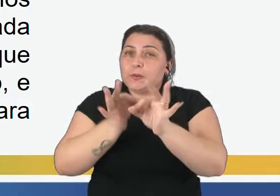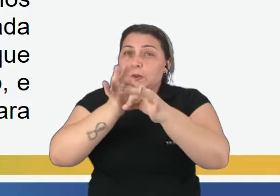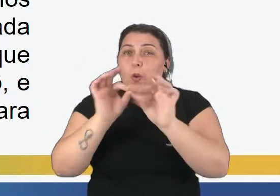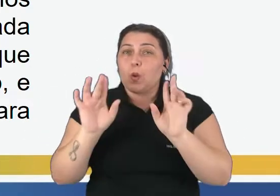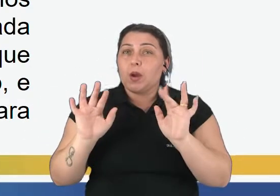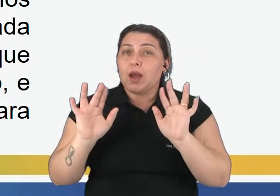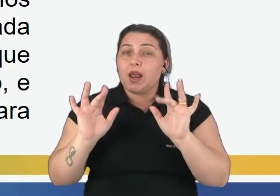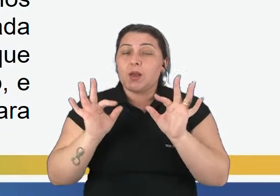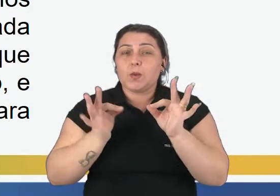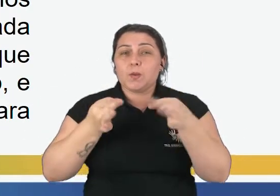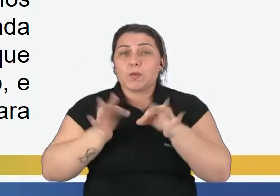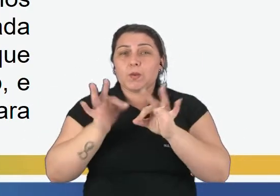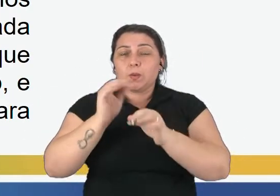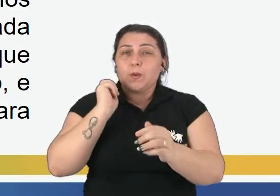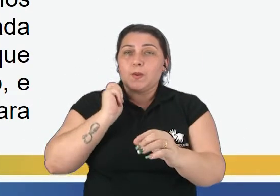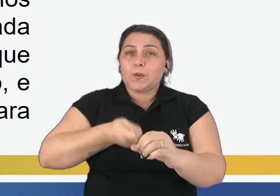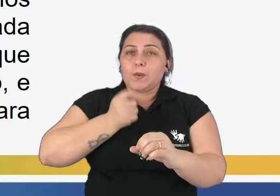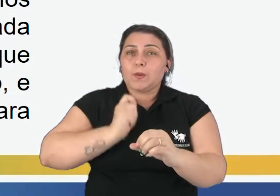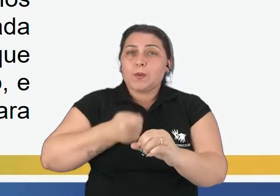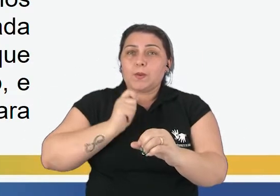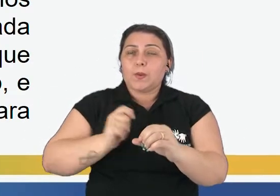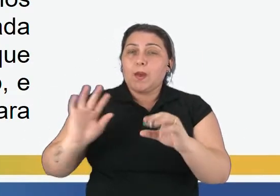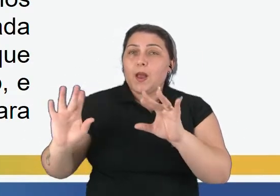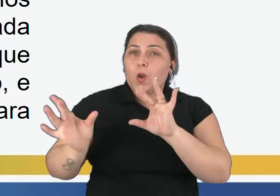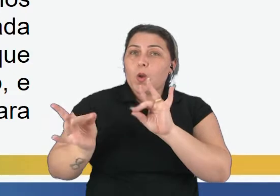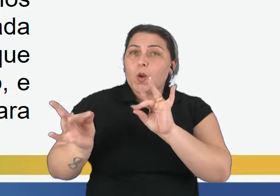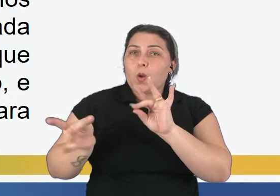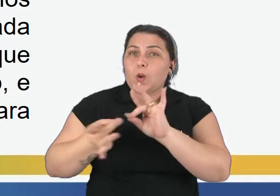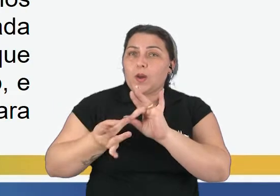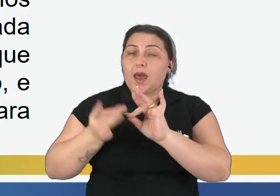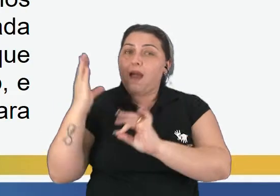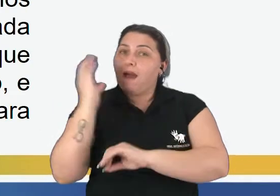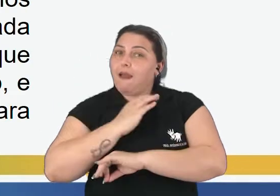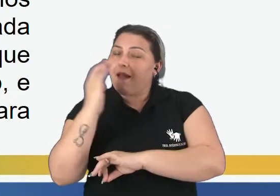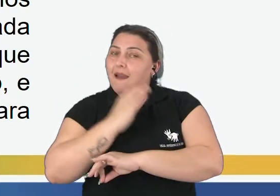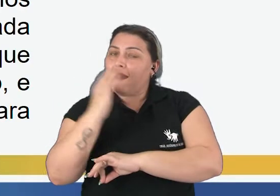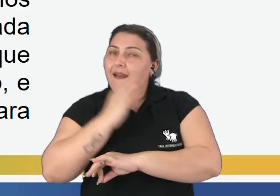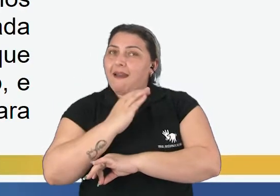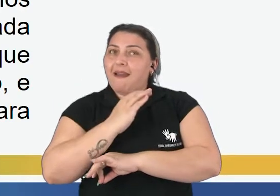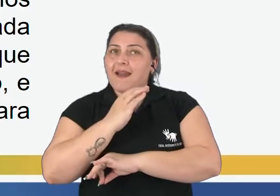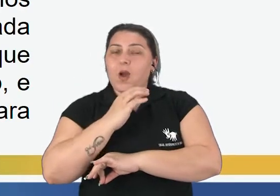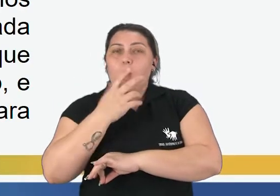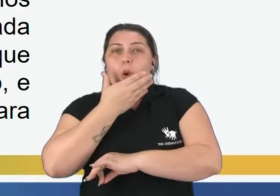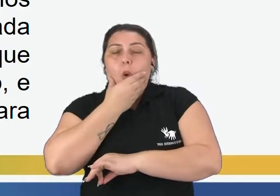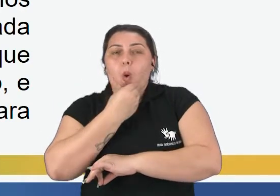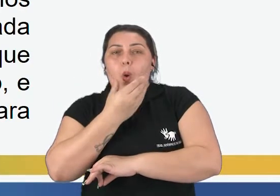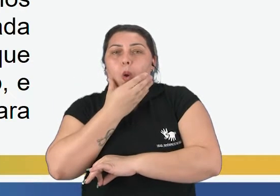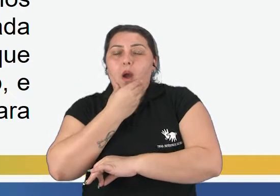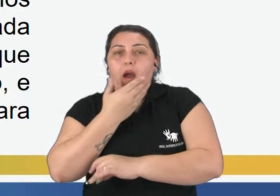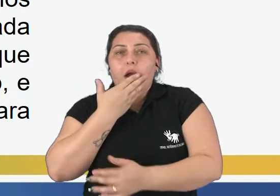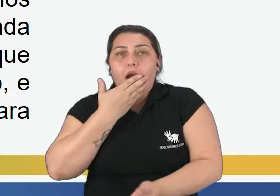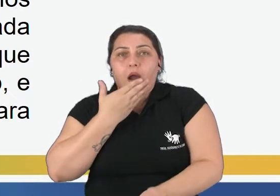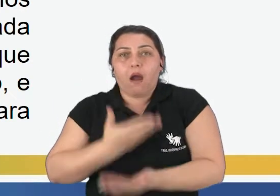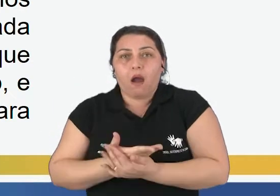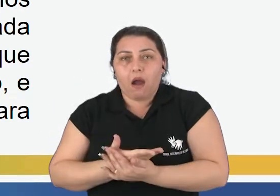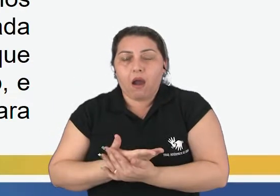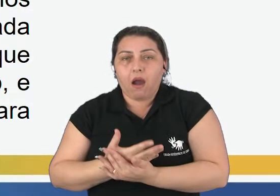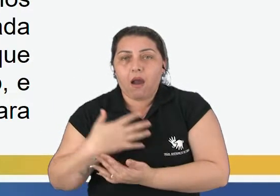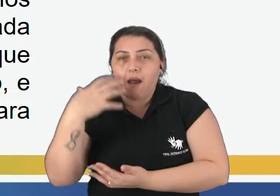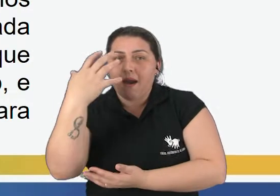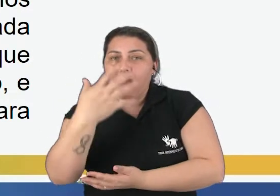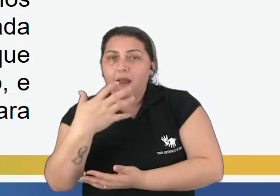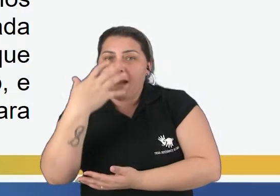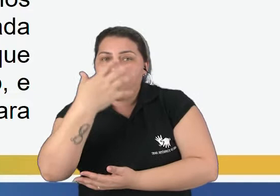dedinhos, costurando, martelando e remendando com tal rapidez que deixaram o sapateiro boquiaberto de